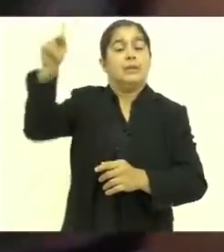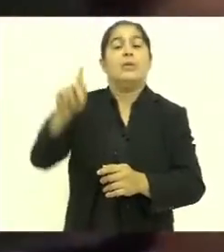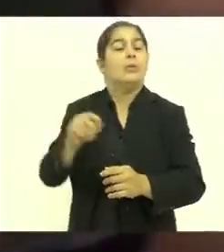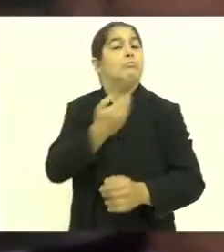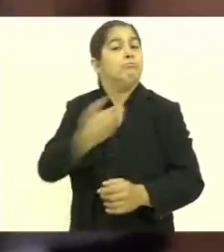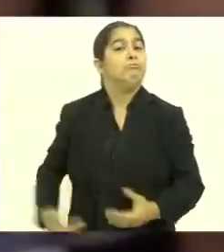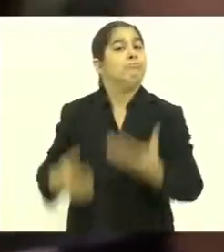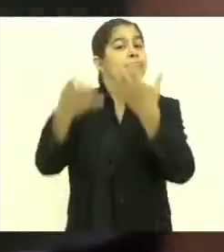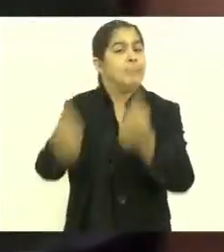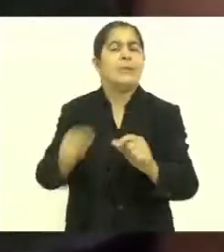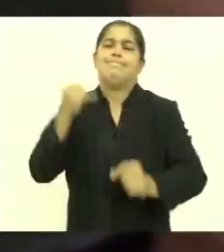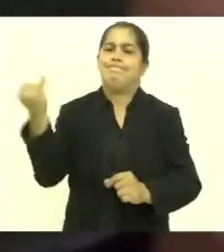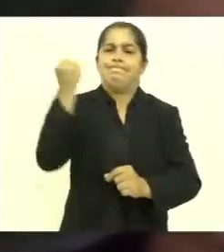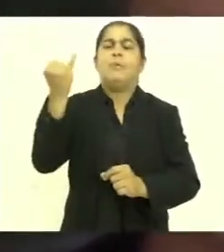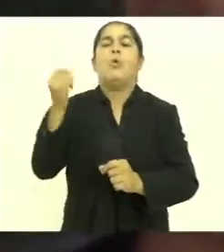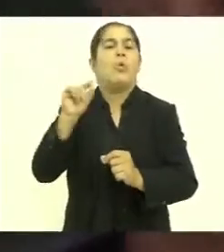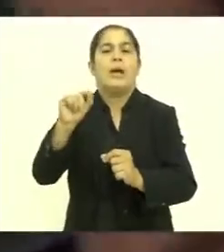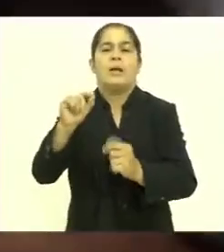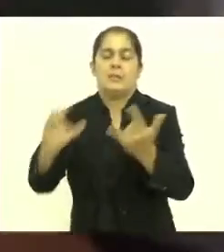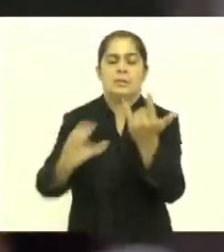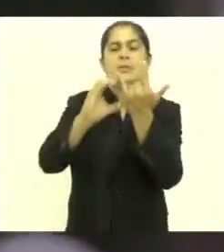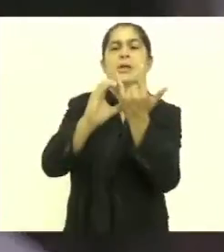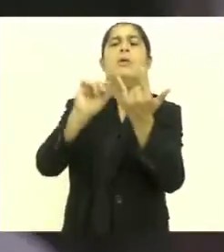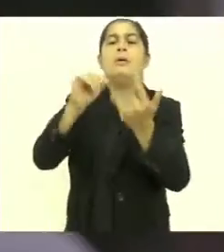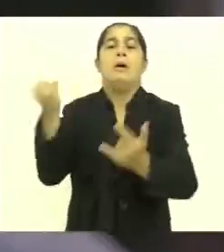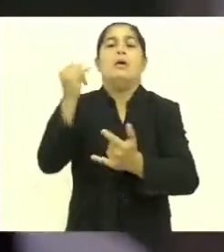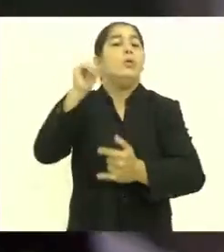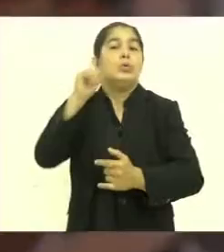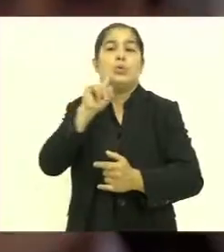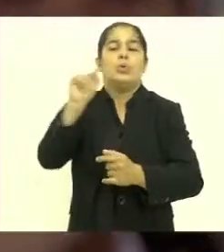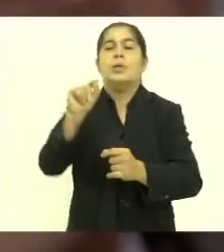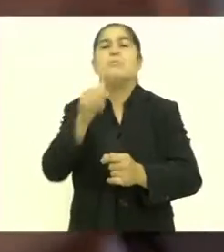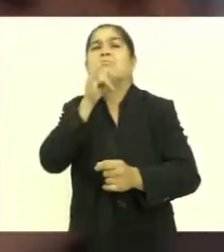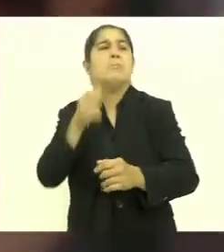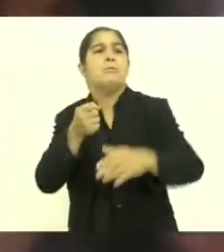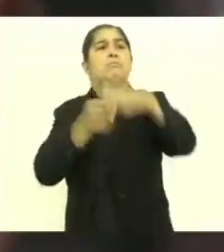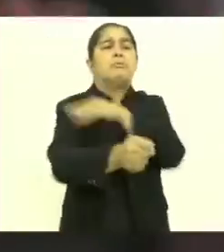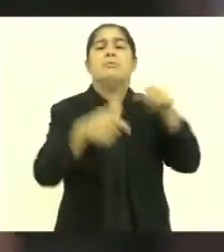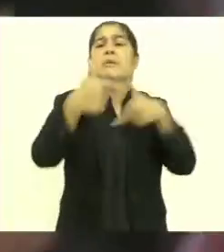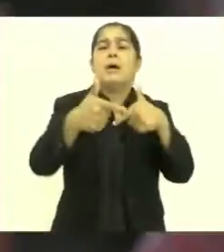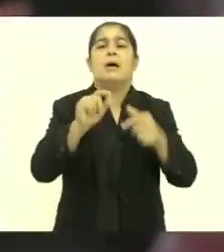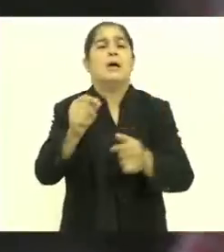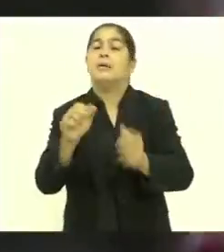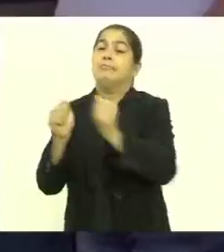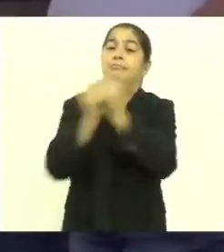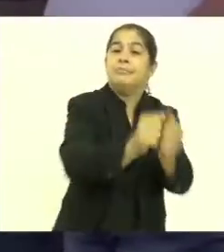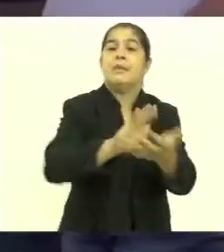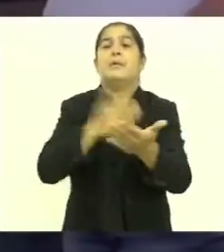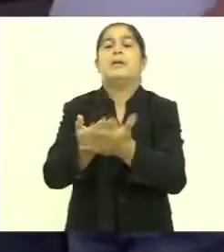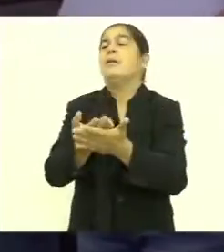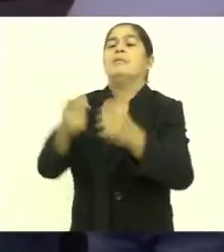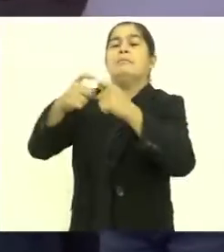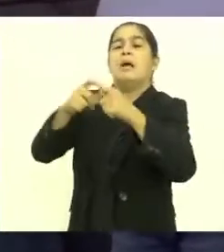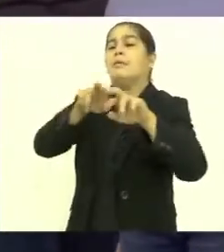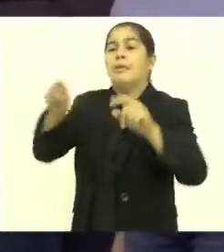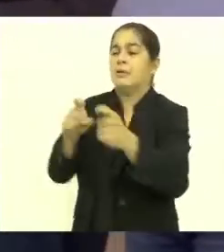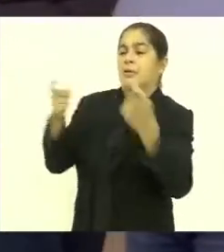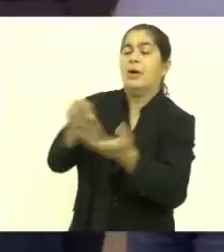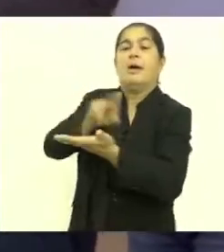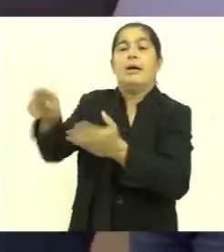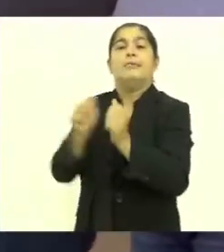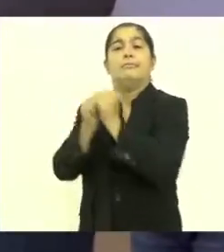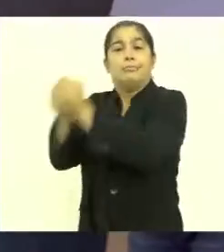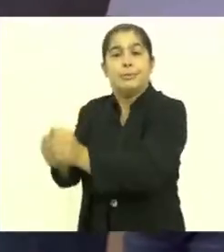estado aderiu a essa proposta, ele é fundamental no sentido de garantir que o surdo, ao ir para o mercado de trabalho, há uma